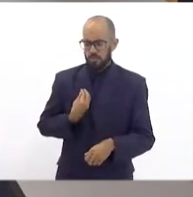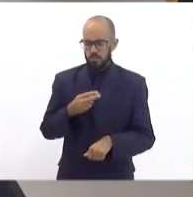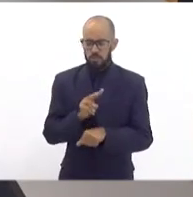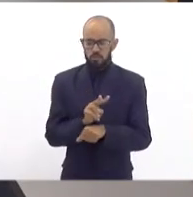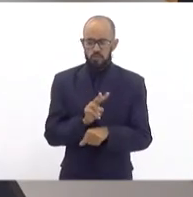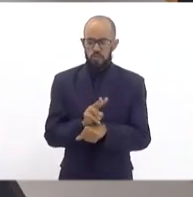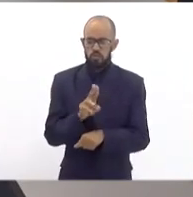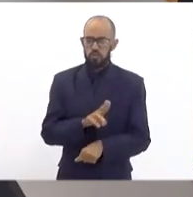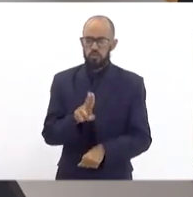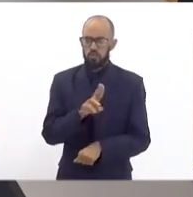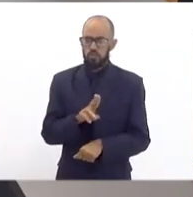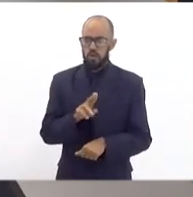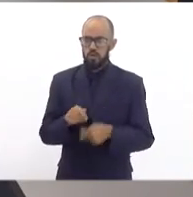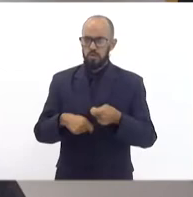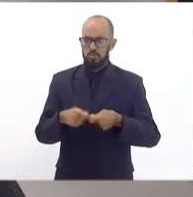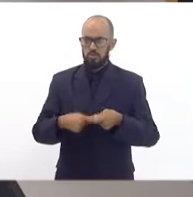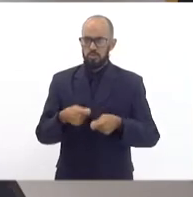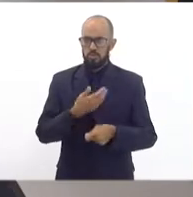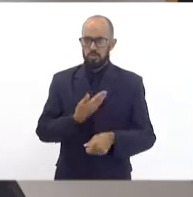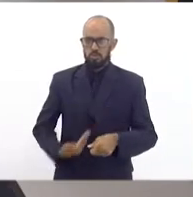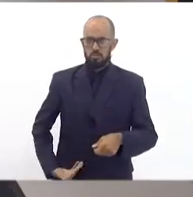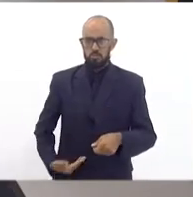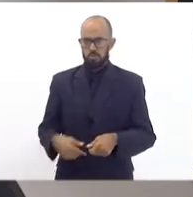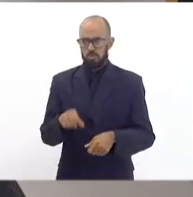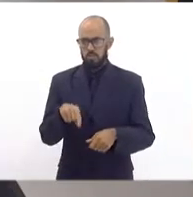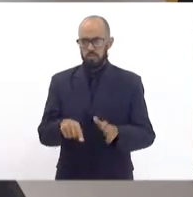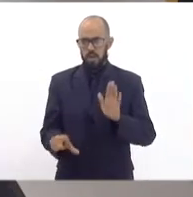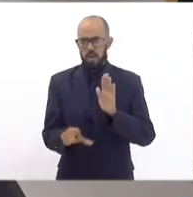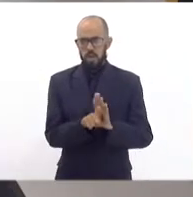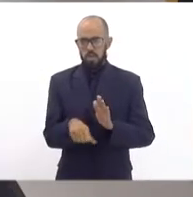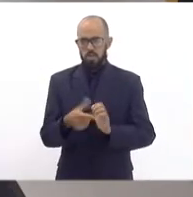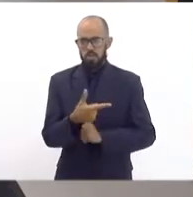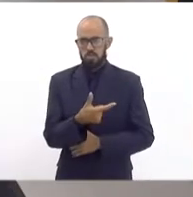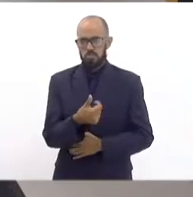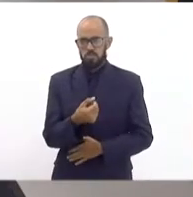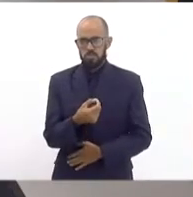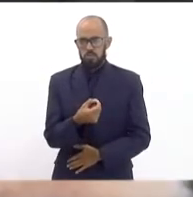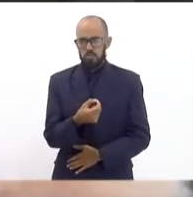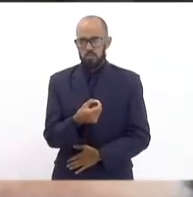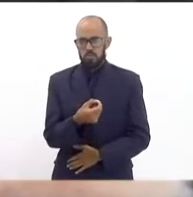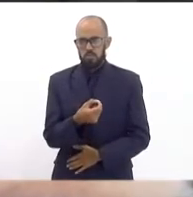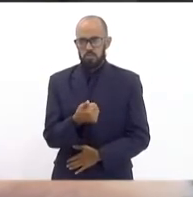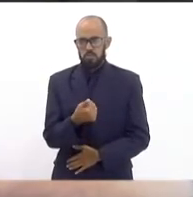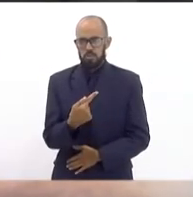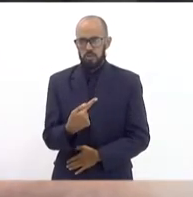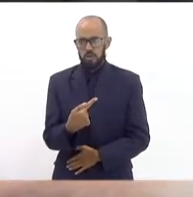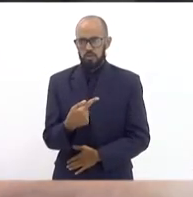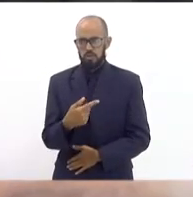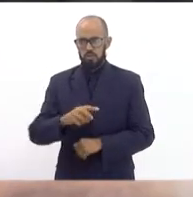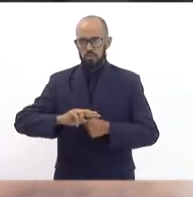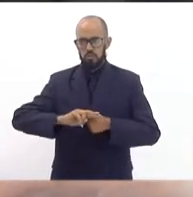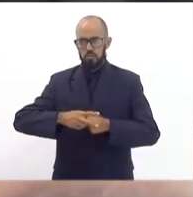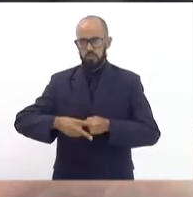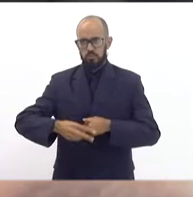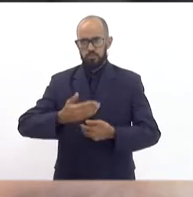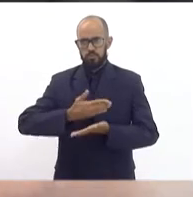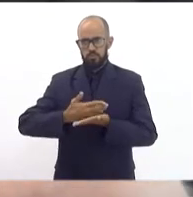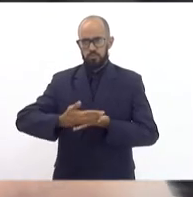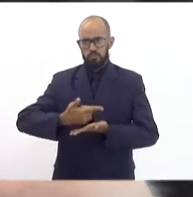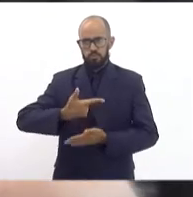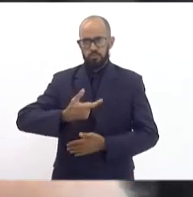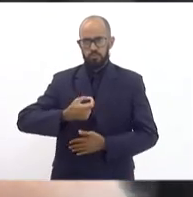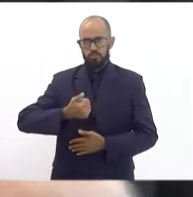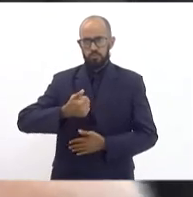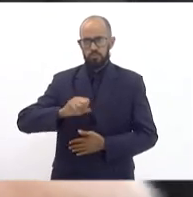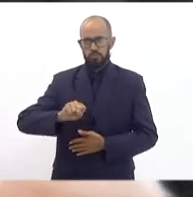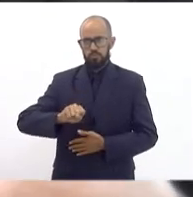serviços públicos da administração pública. Numa lei de 2017... cujos efeitos passaram a se produzir em 2018